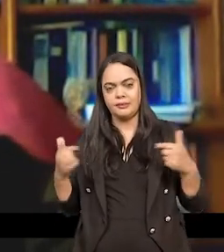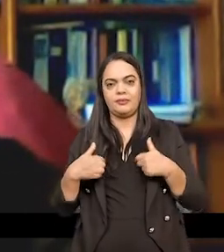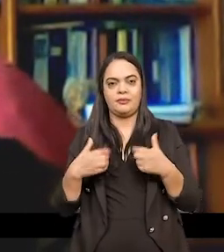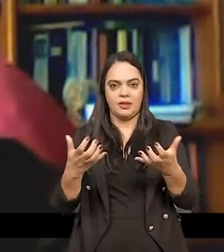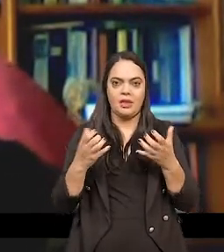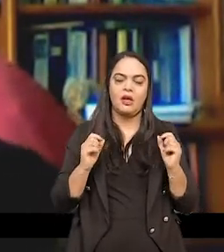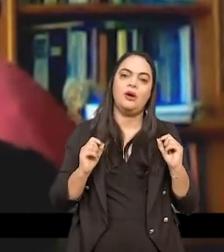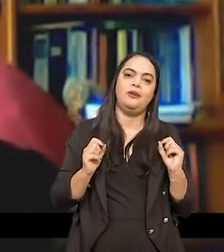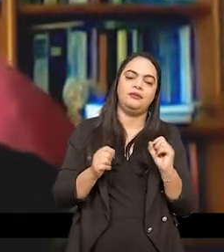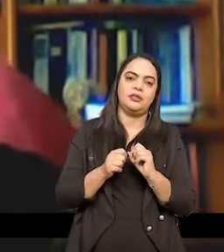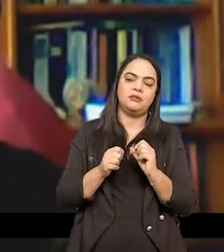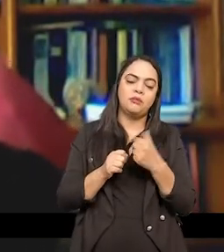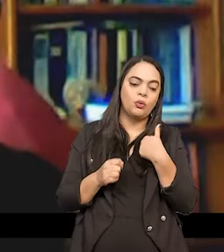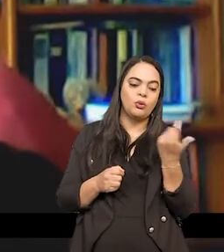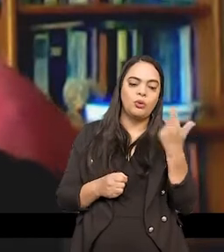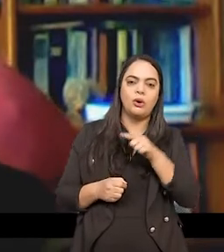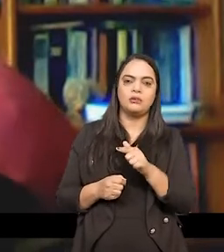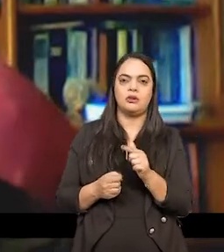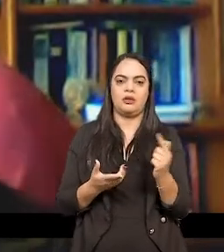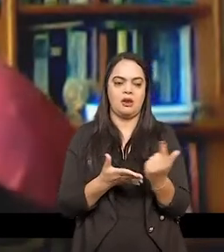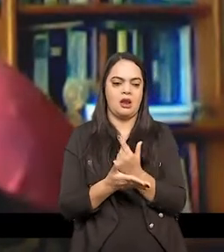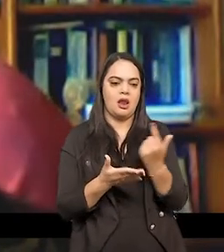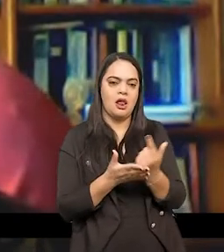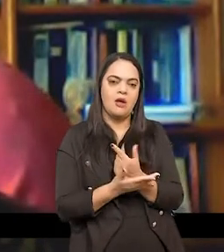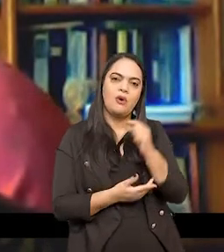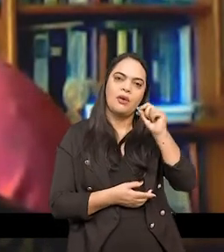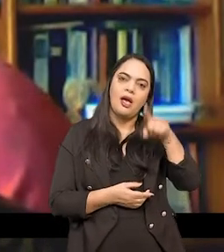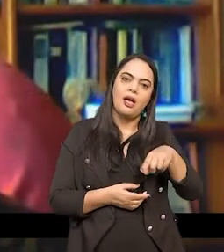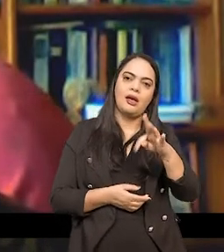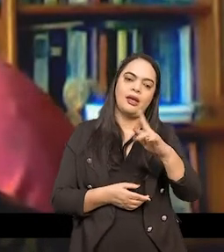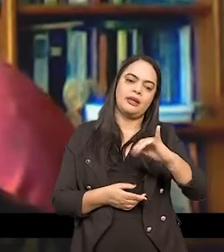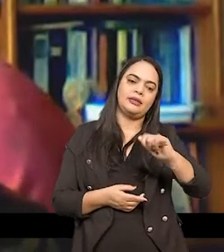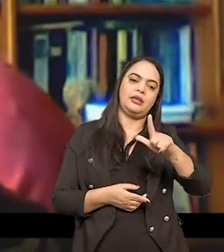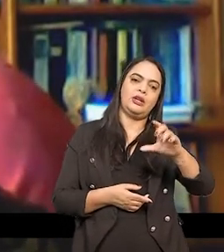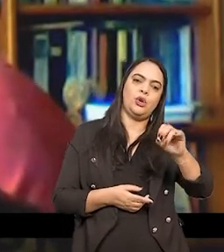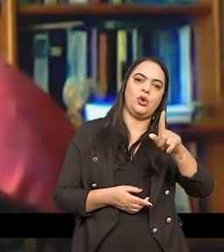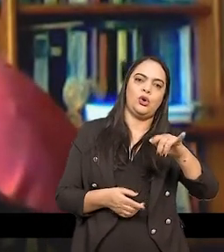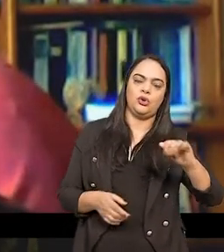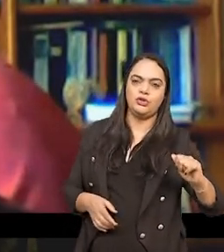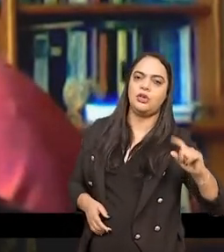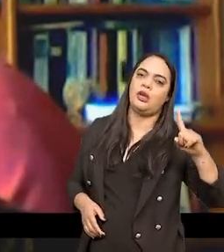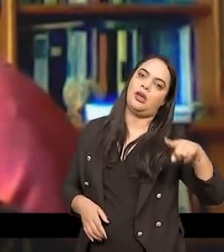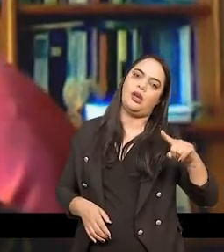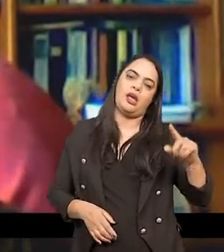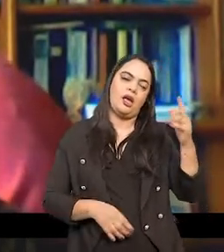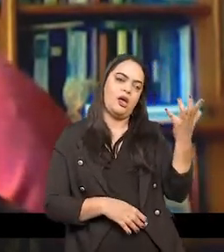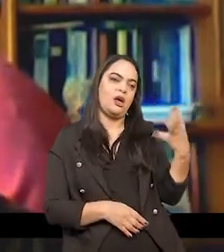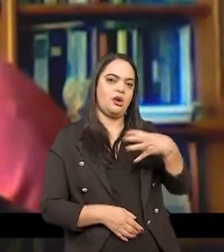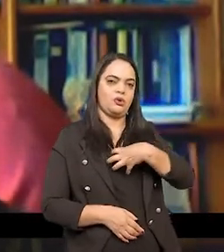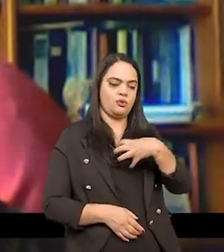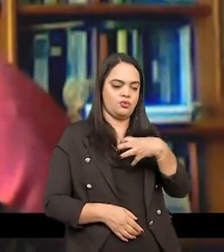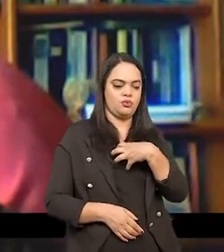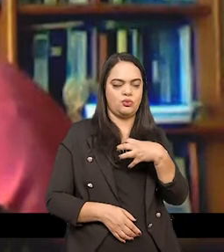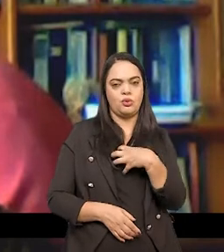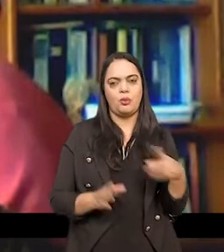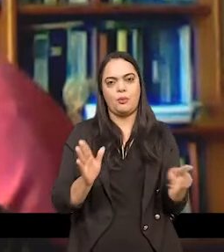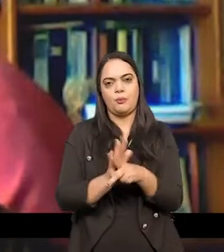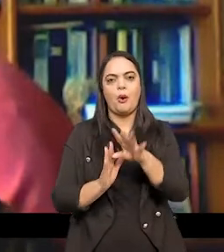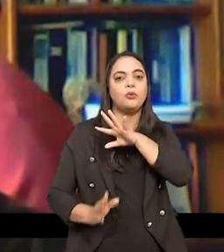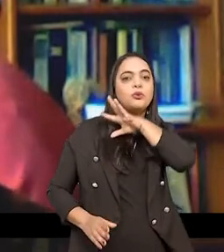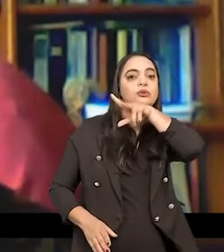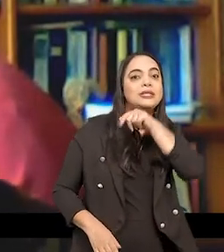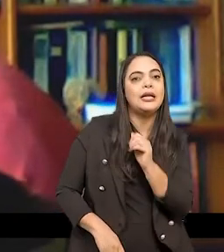e daí tive acesso aos livros, que são uma trilogia, que é A Natureza dos Animais, da Espécie dos